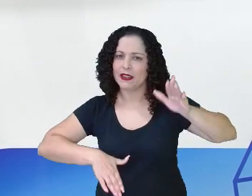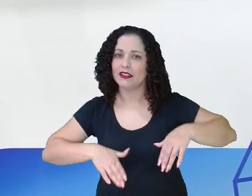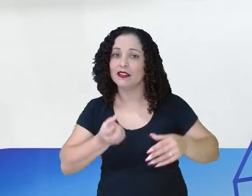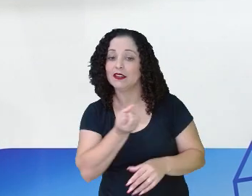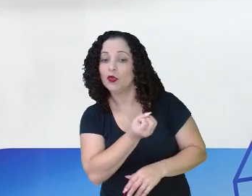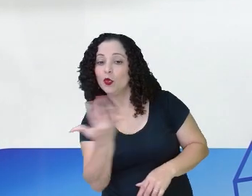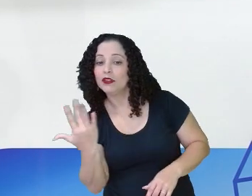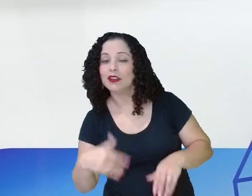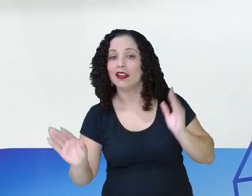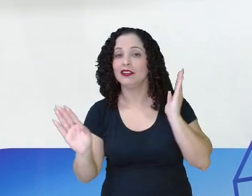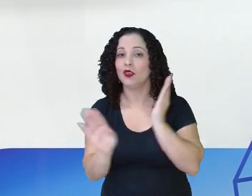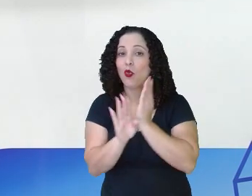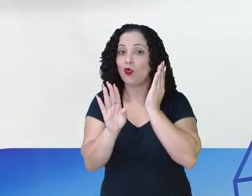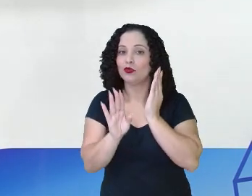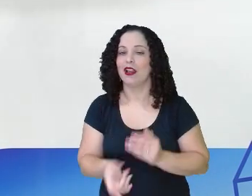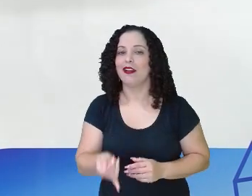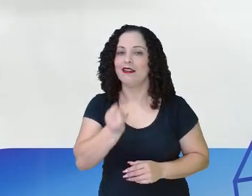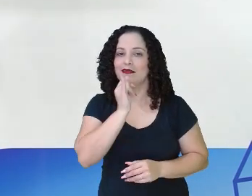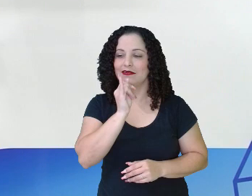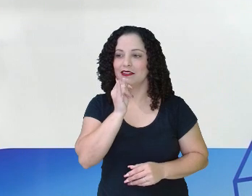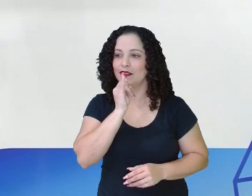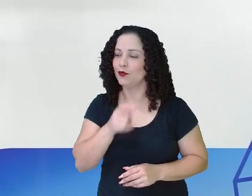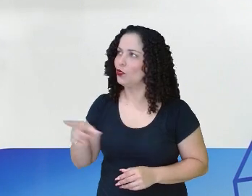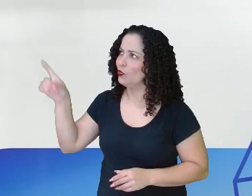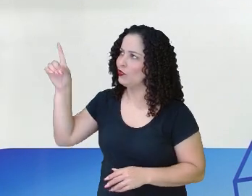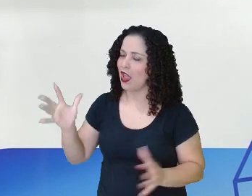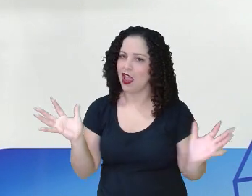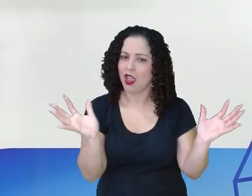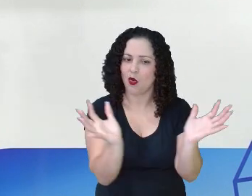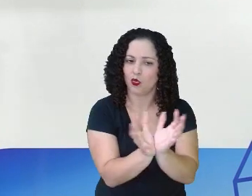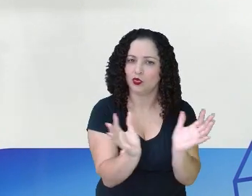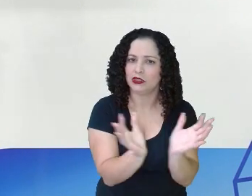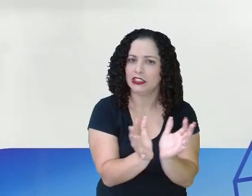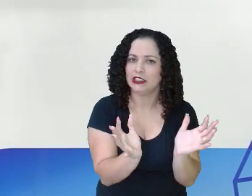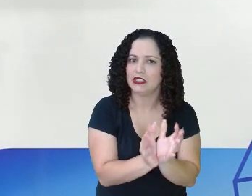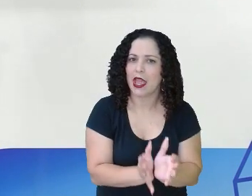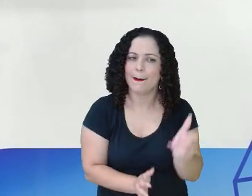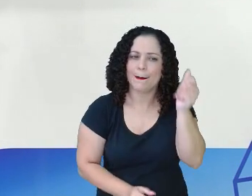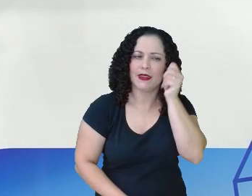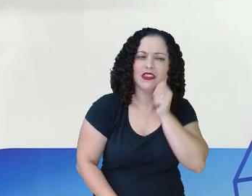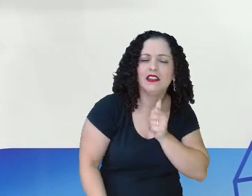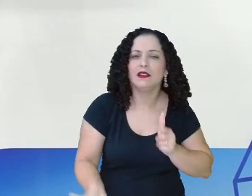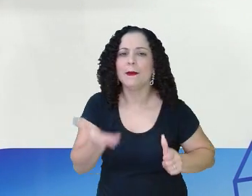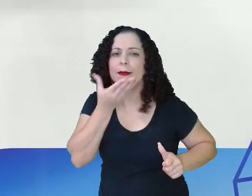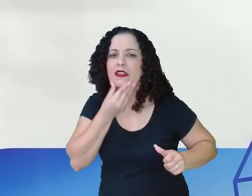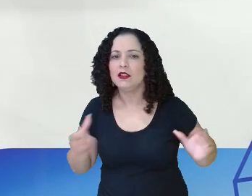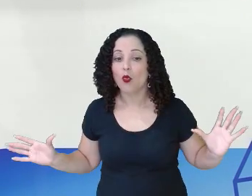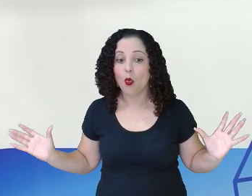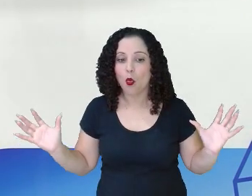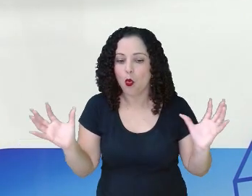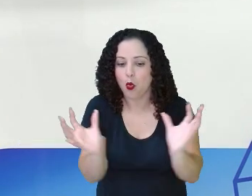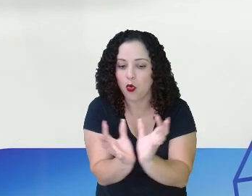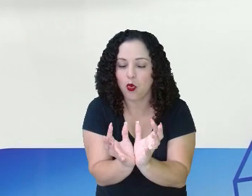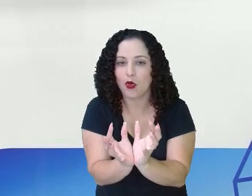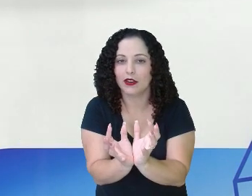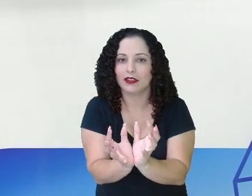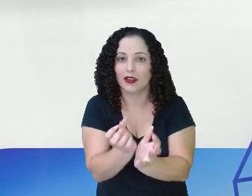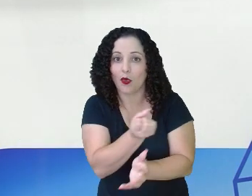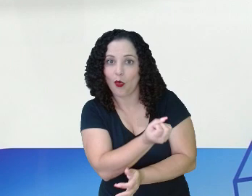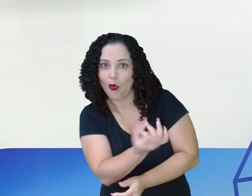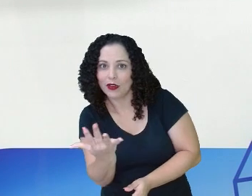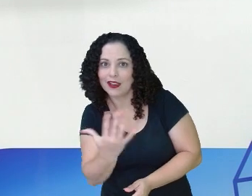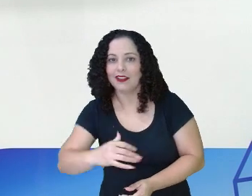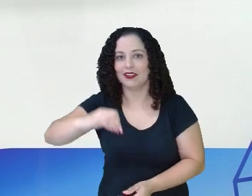quero encontrar. No meu caso, eu quero reunir os meninos e as meninas. E no total, eu terei